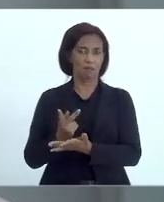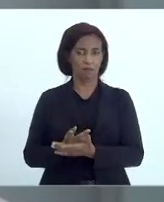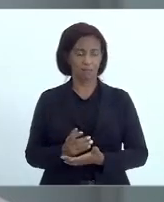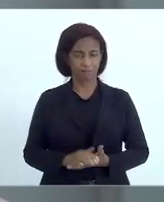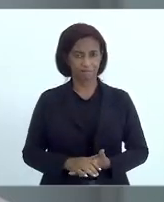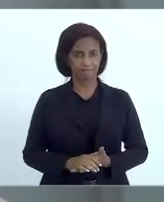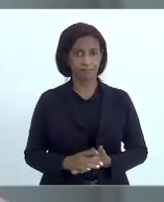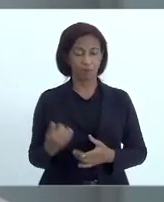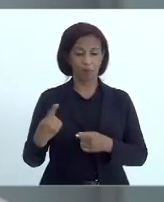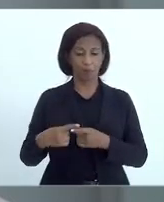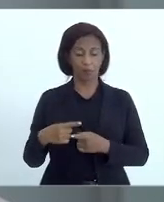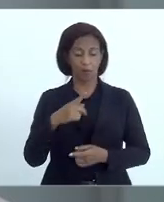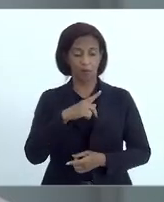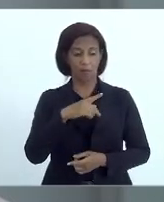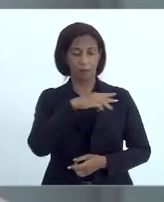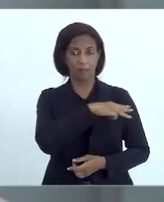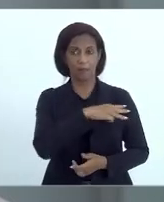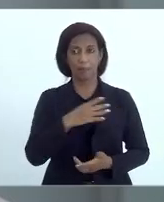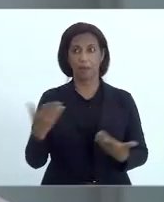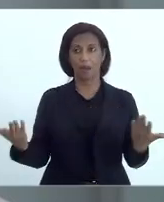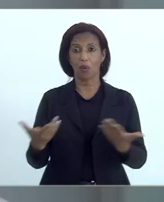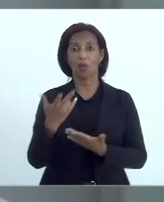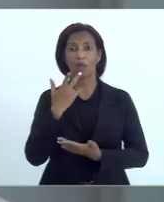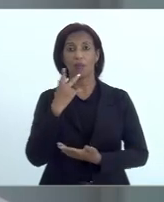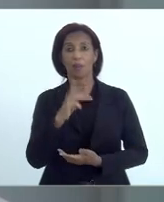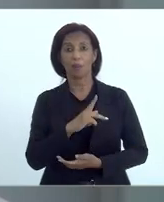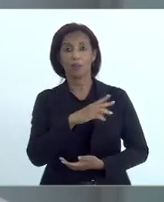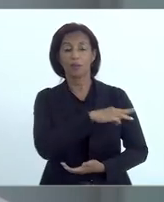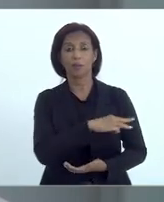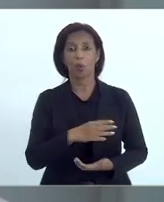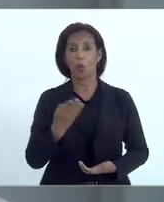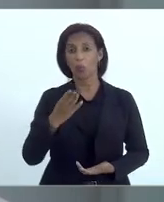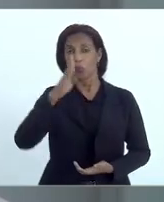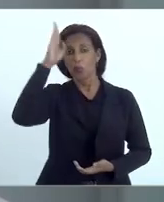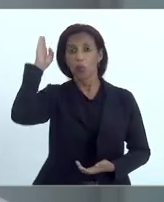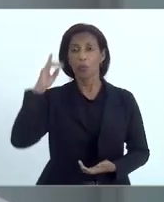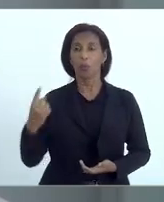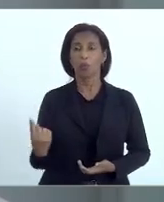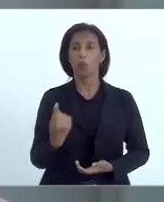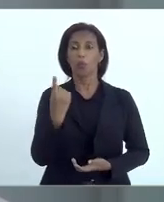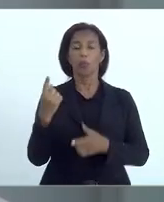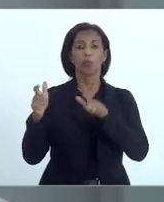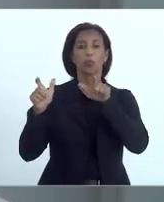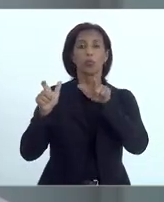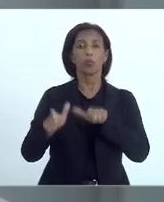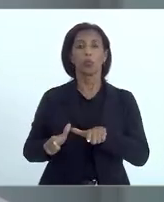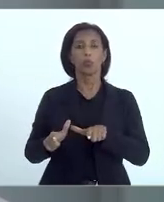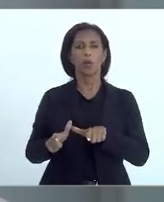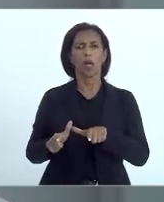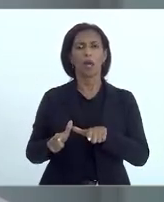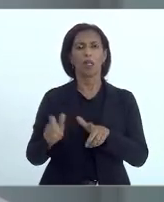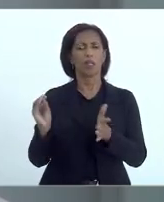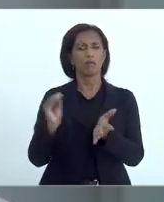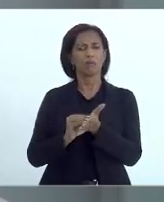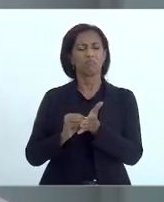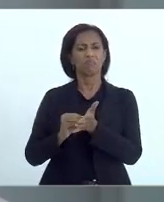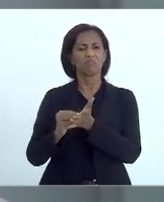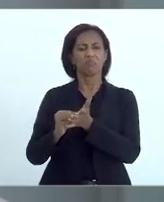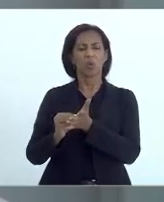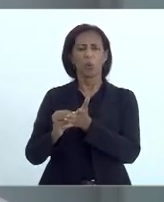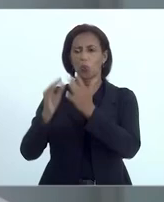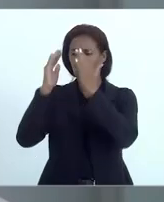muito errado é porque na Polícia Militar agora vou falar que eu na Polícia Militar ou no bombeiro é o único lugar que eu vejo que tem desde merecimento